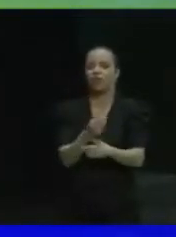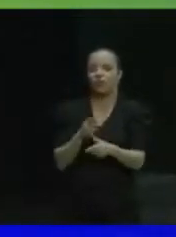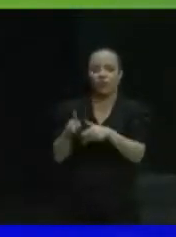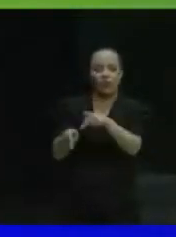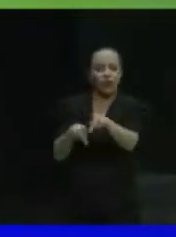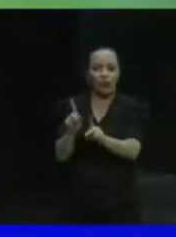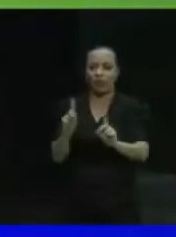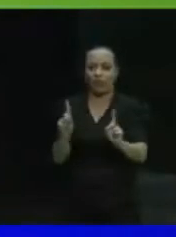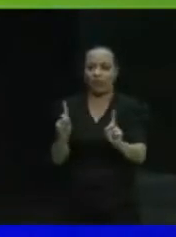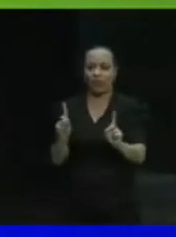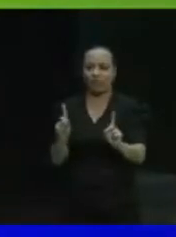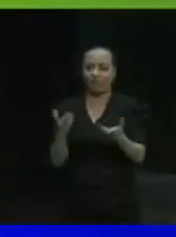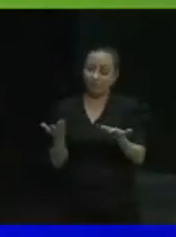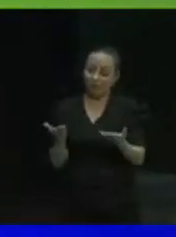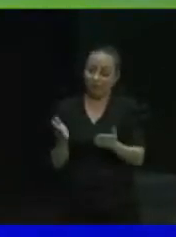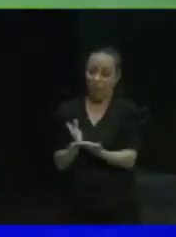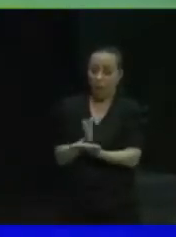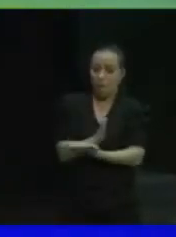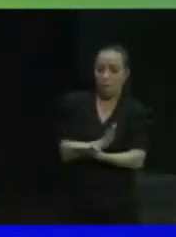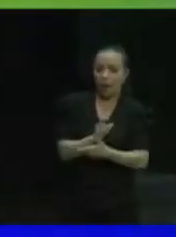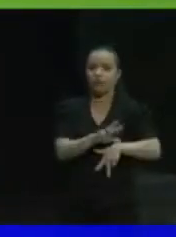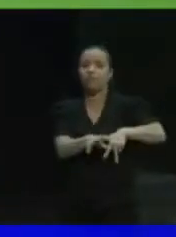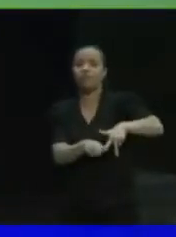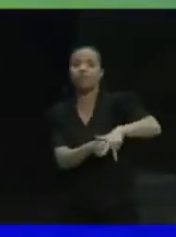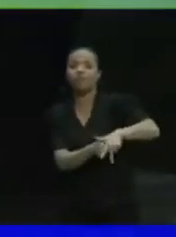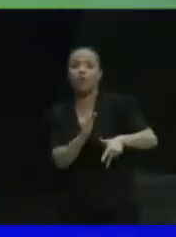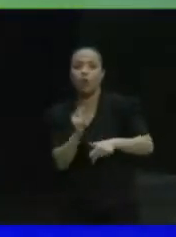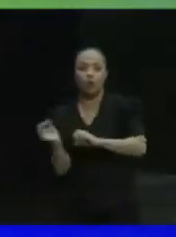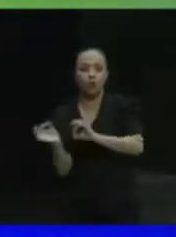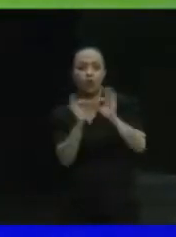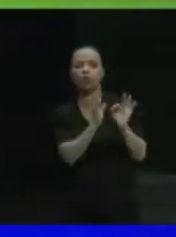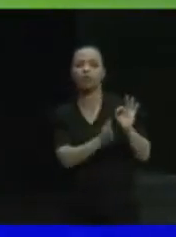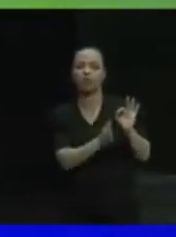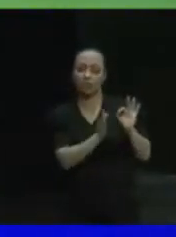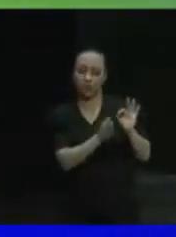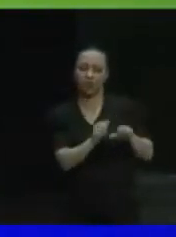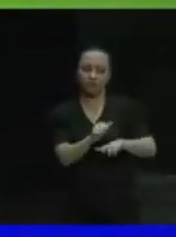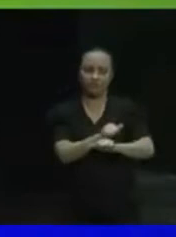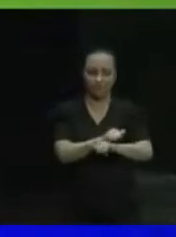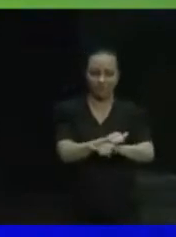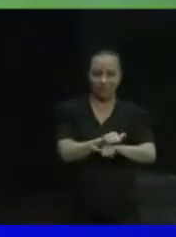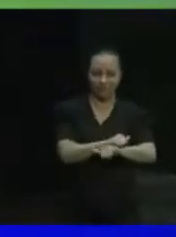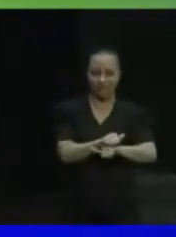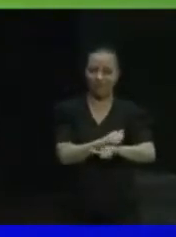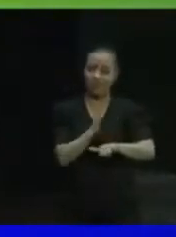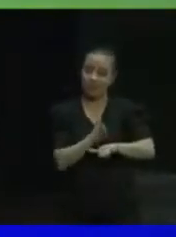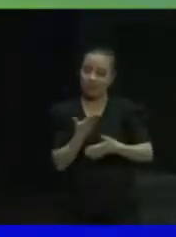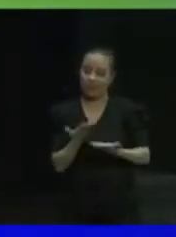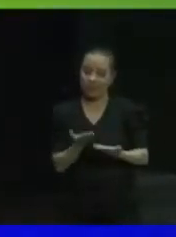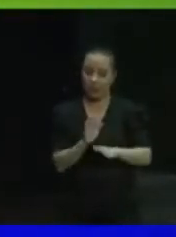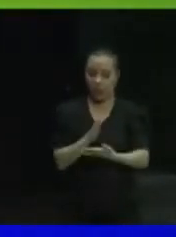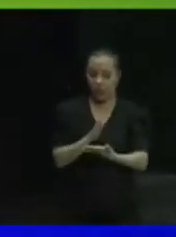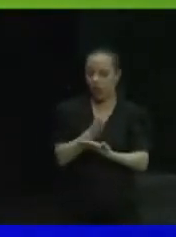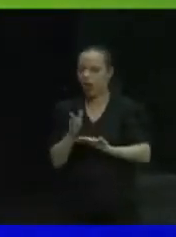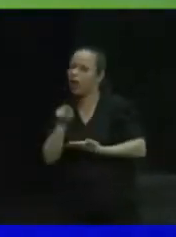Parte disso é corrupção, como a que vimos e nos assustou na Lava Jato. Mas outra